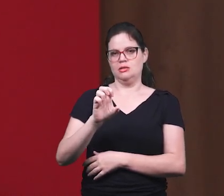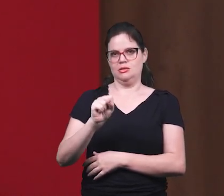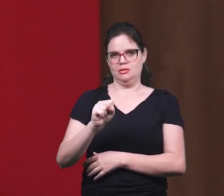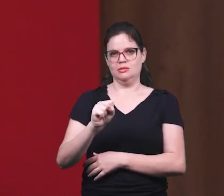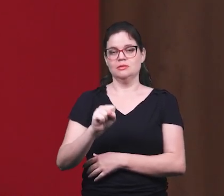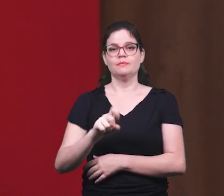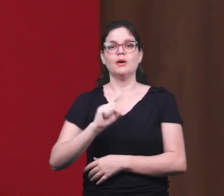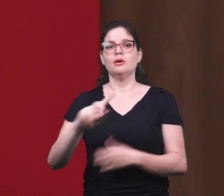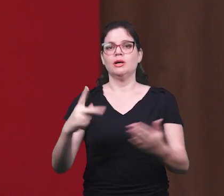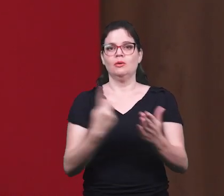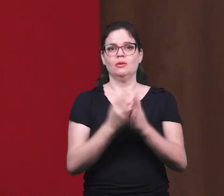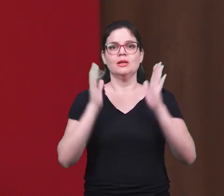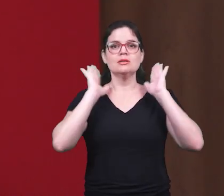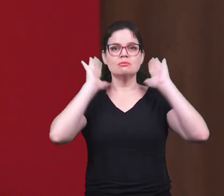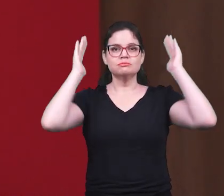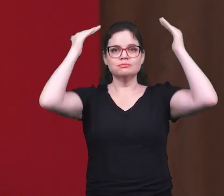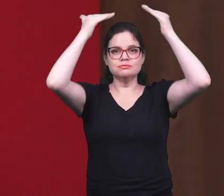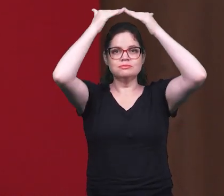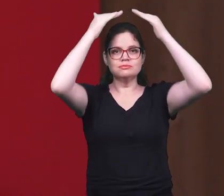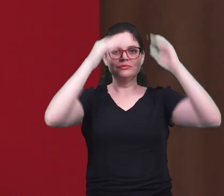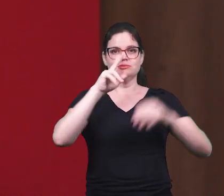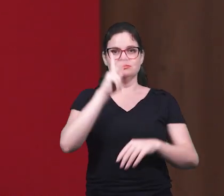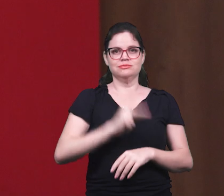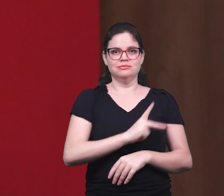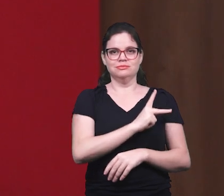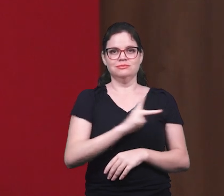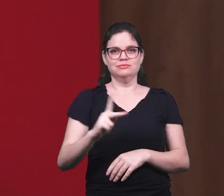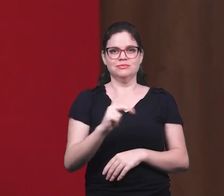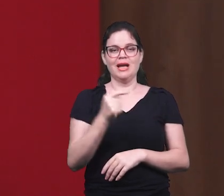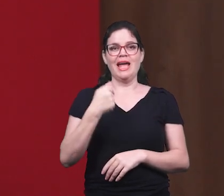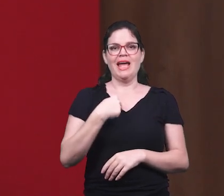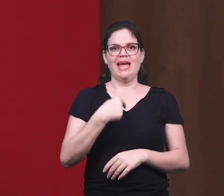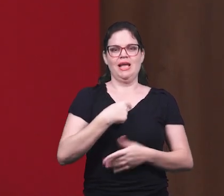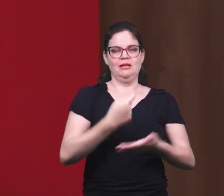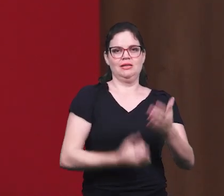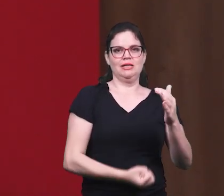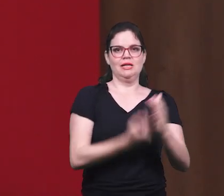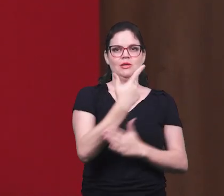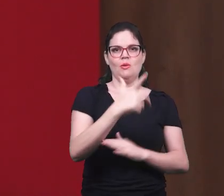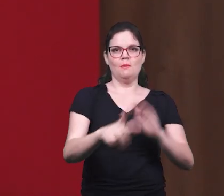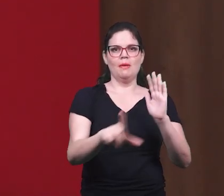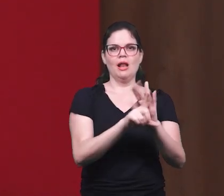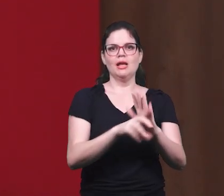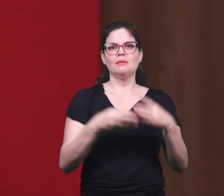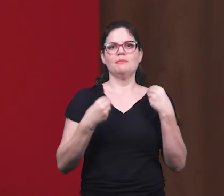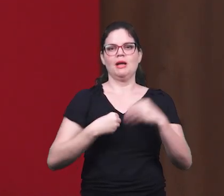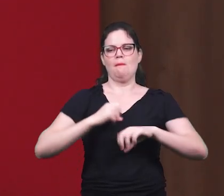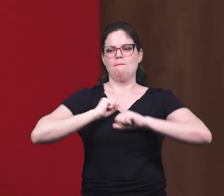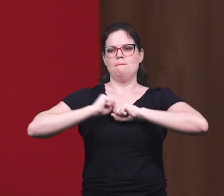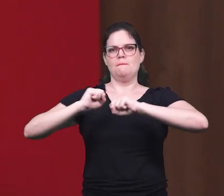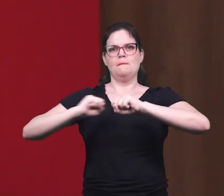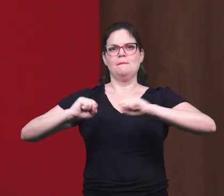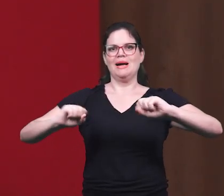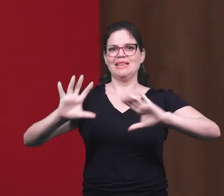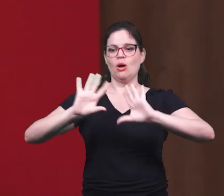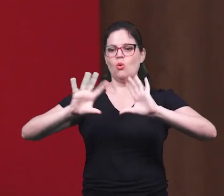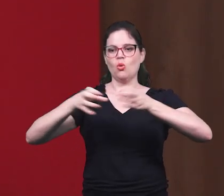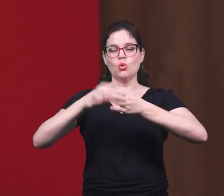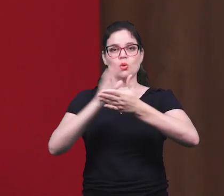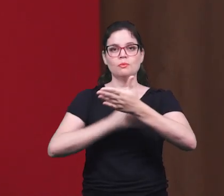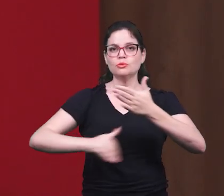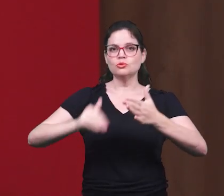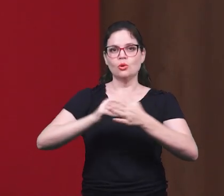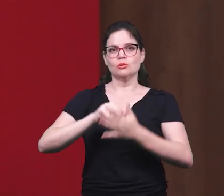uma bula para exterminar por completo todos os valdenses